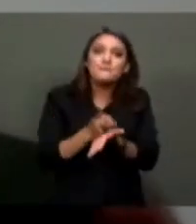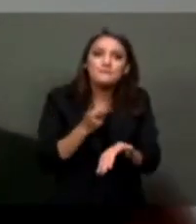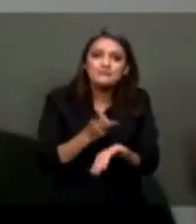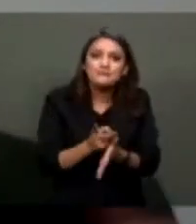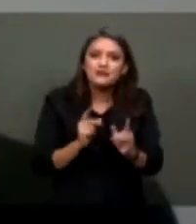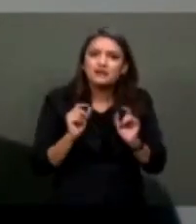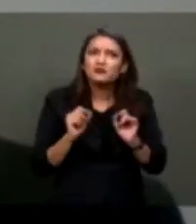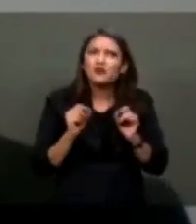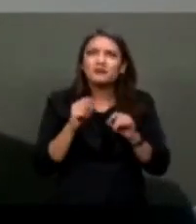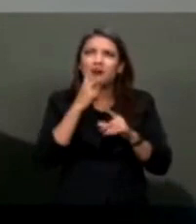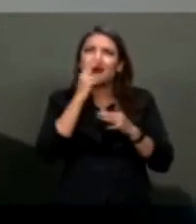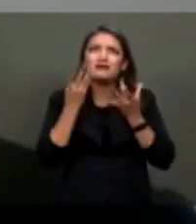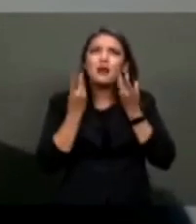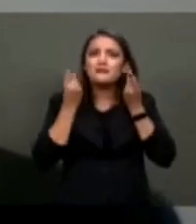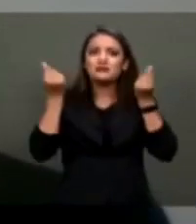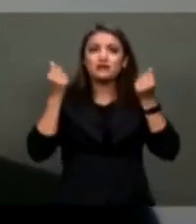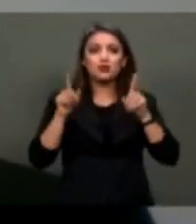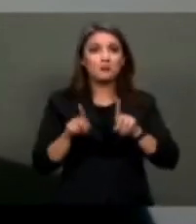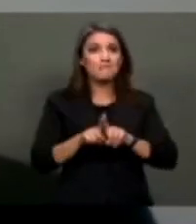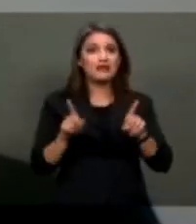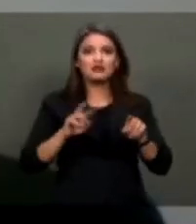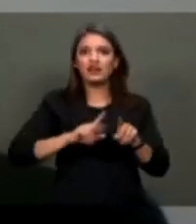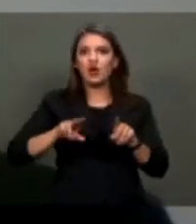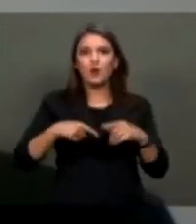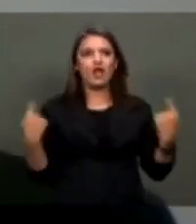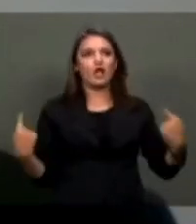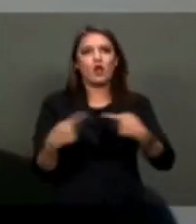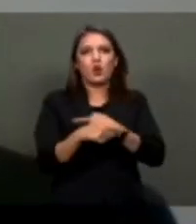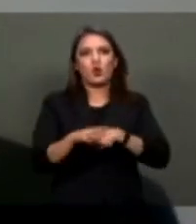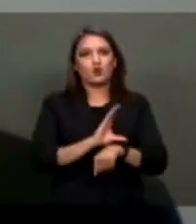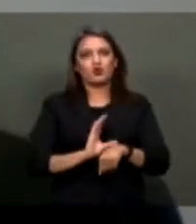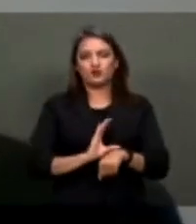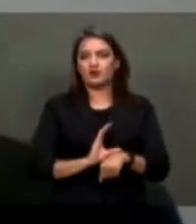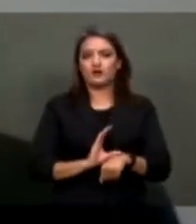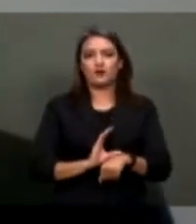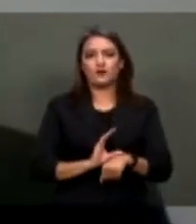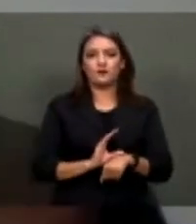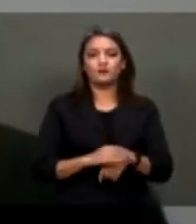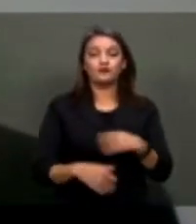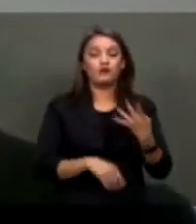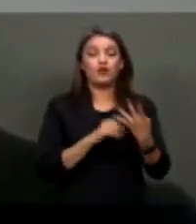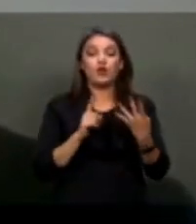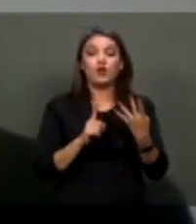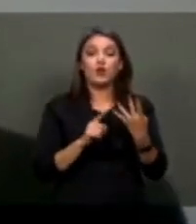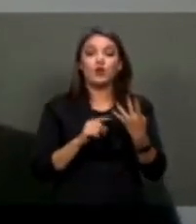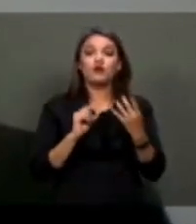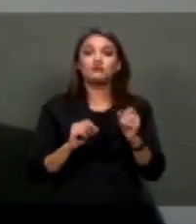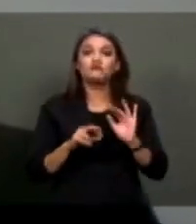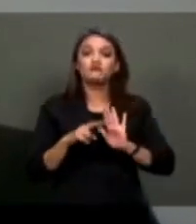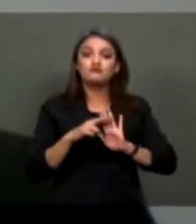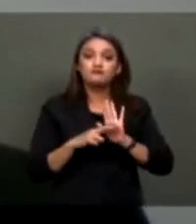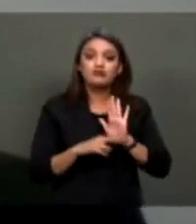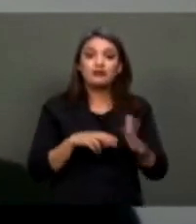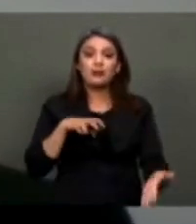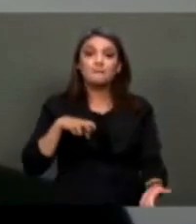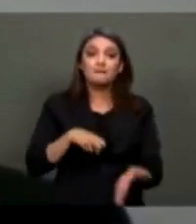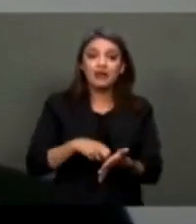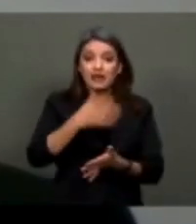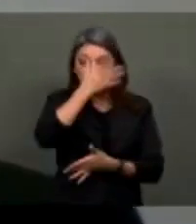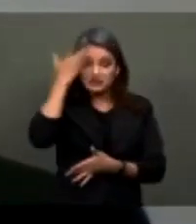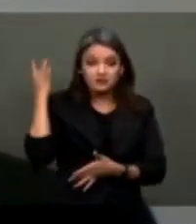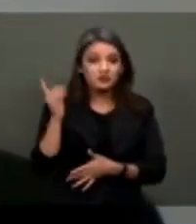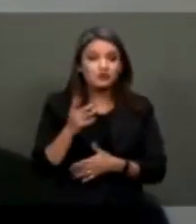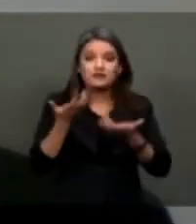abstratamente não contraria os princípios constitucionais do Direito Penal 4 as normas que impõe penas